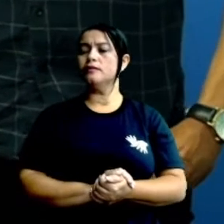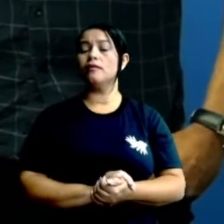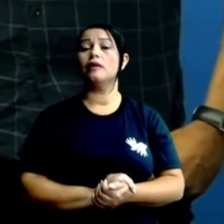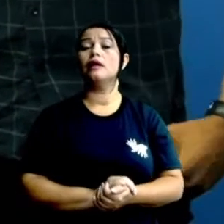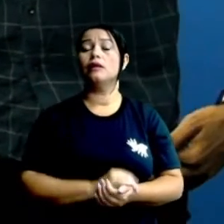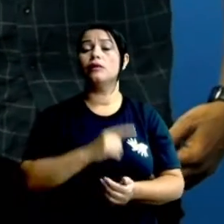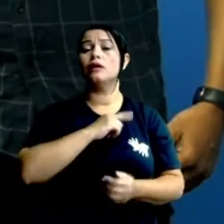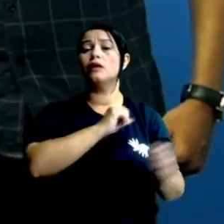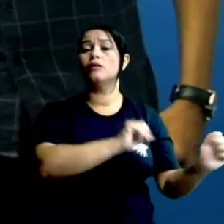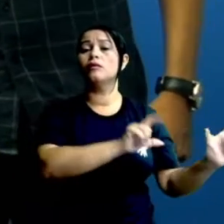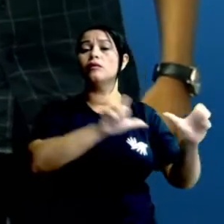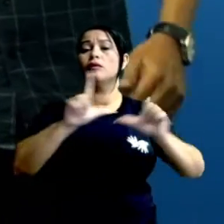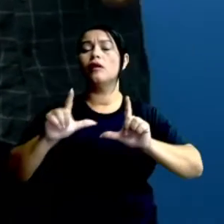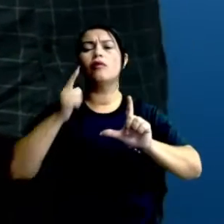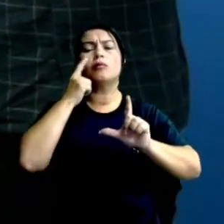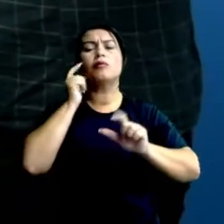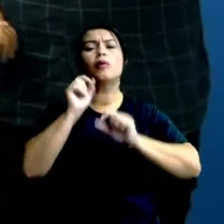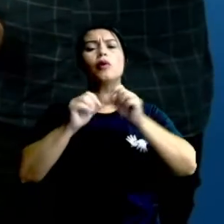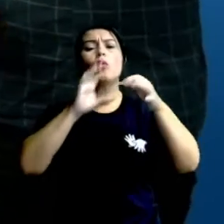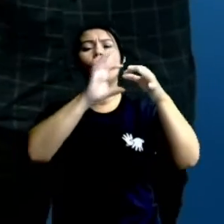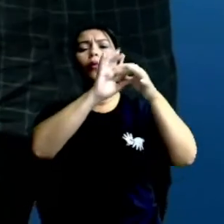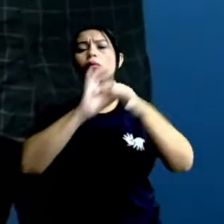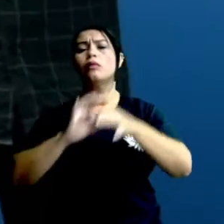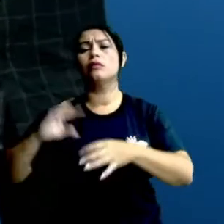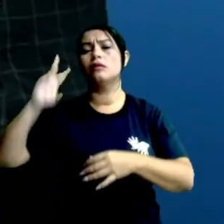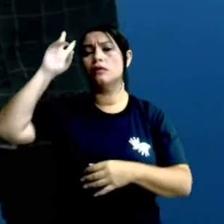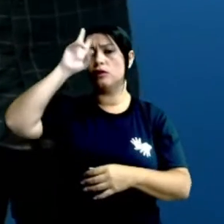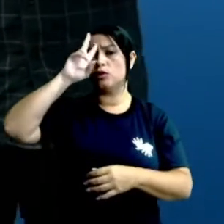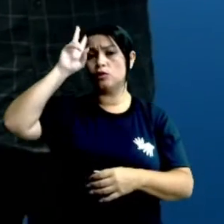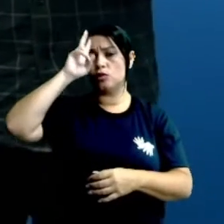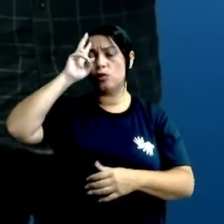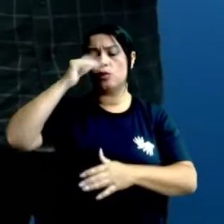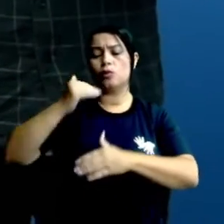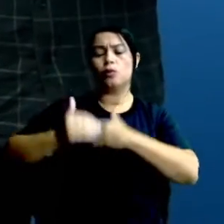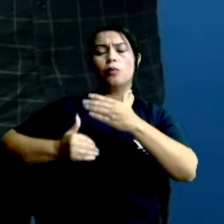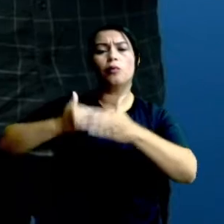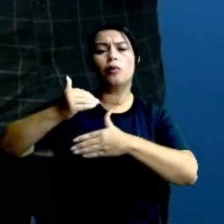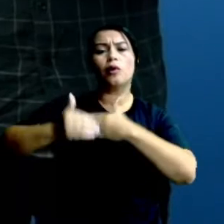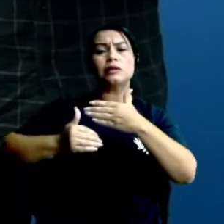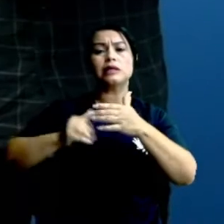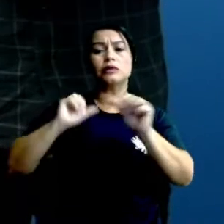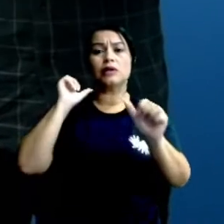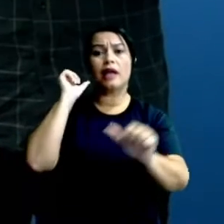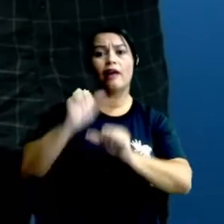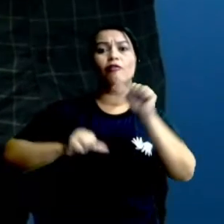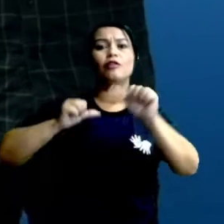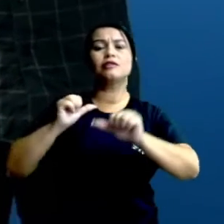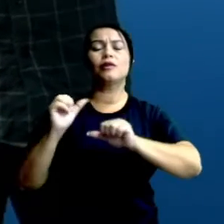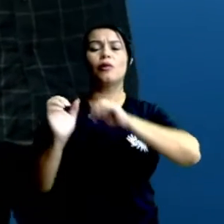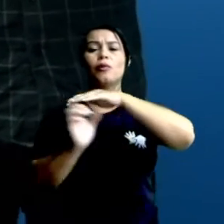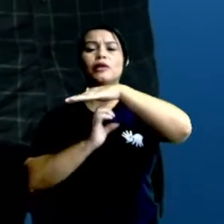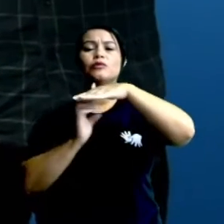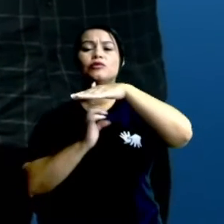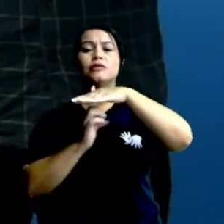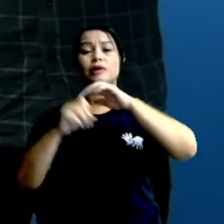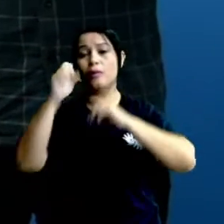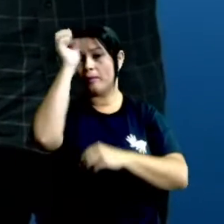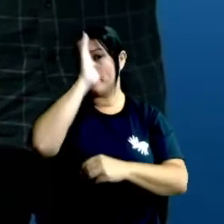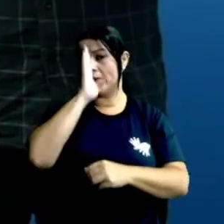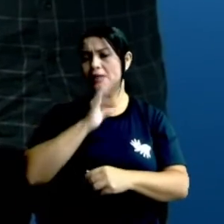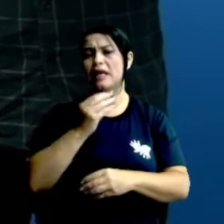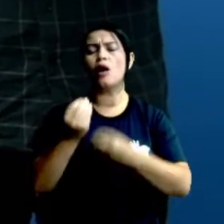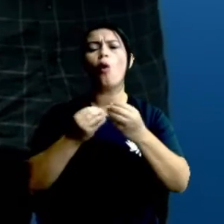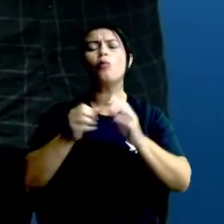no próximo slide a gente vai trabalhar um pouco do contexto histórico do processo de Revolução Industrial brasileira. Veja só, a Revolução